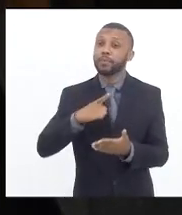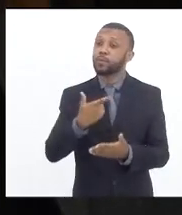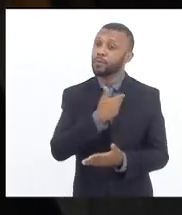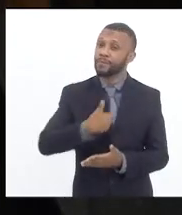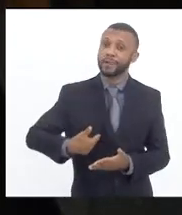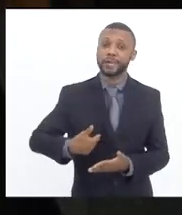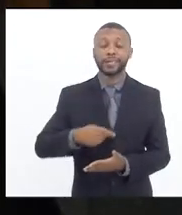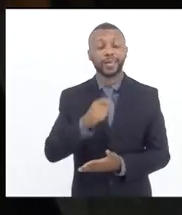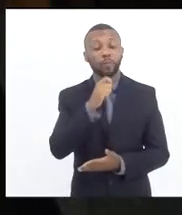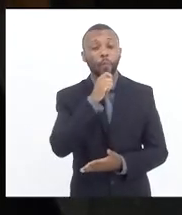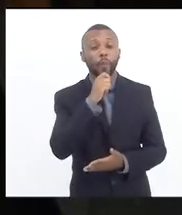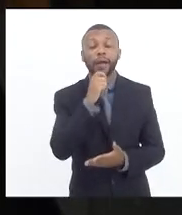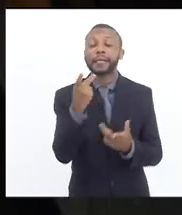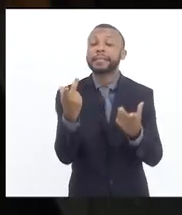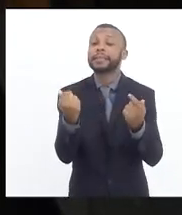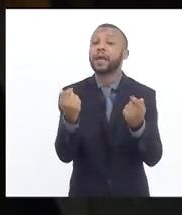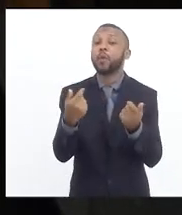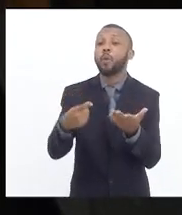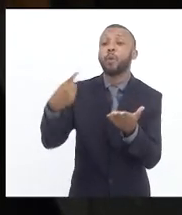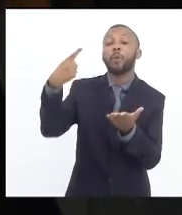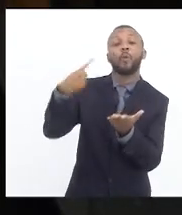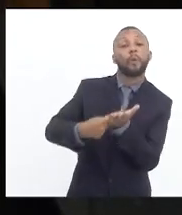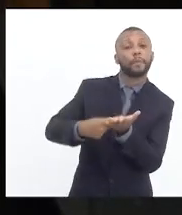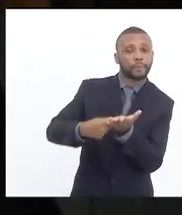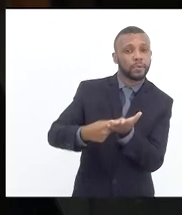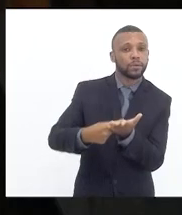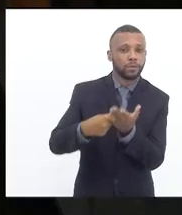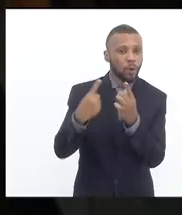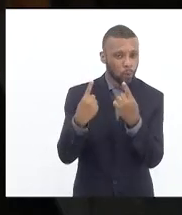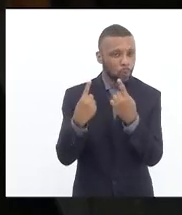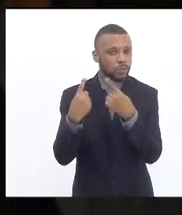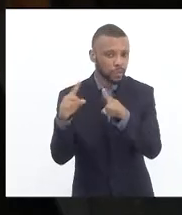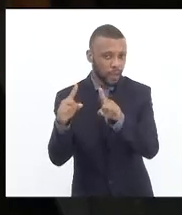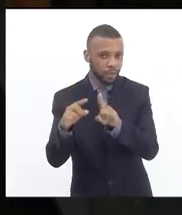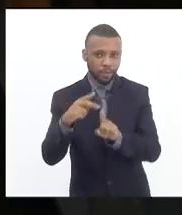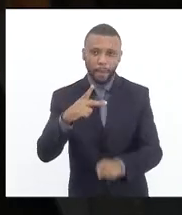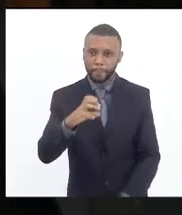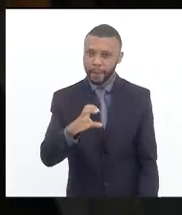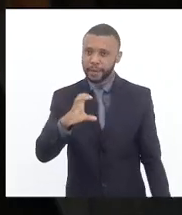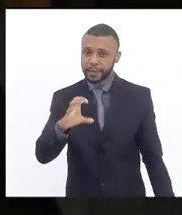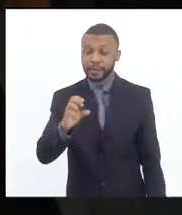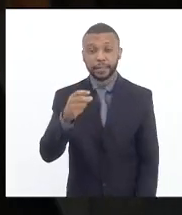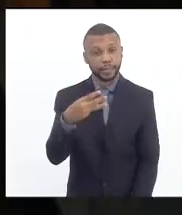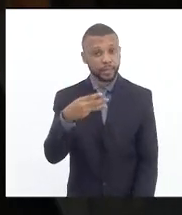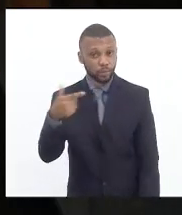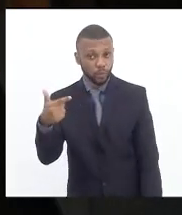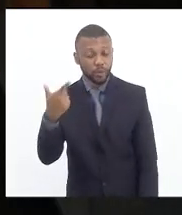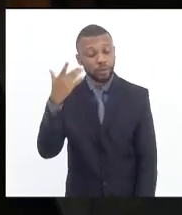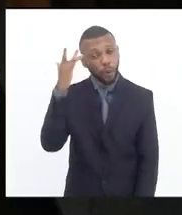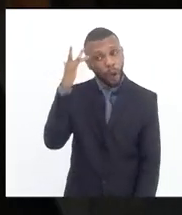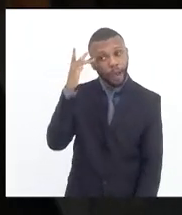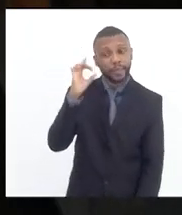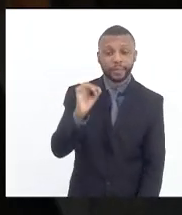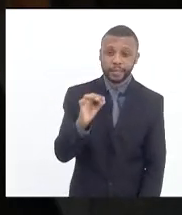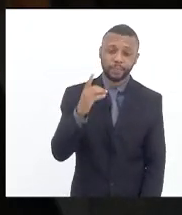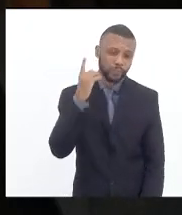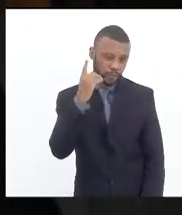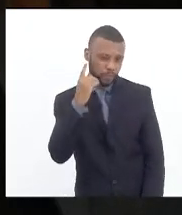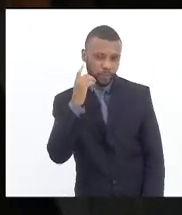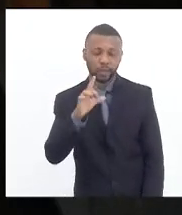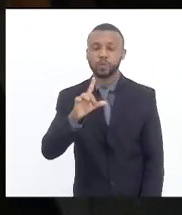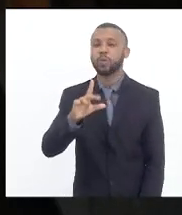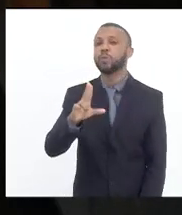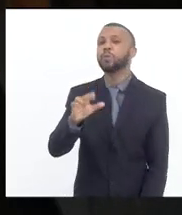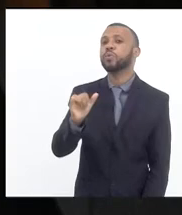compromisso com a estruturação do estado do Brasil era o contrário videotec 32 eu acho o Deputado Luiz Paulo e aí eu quero quero